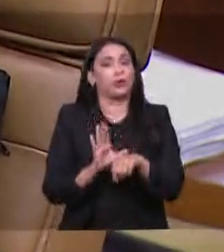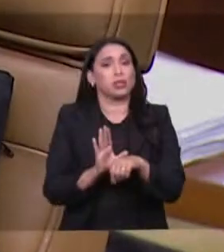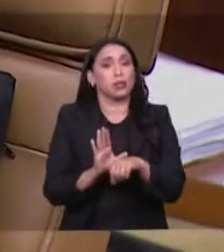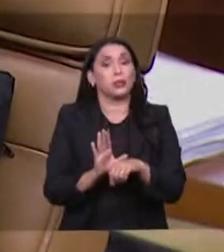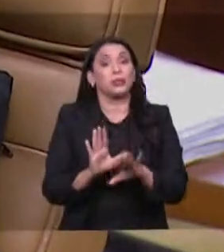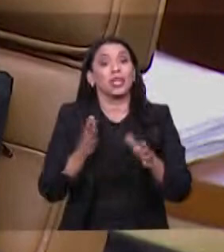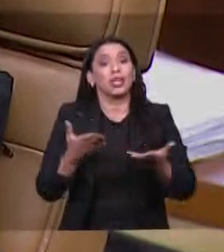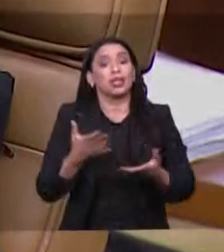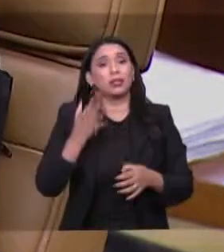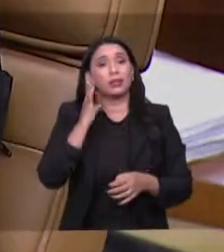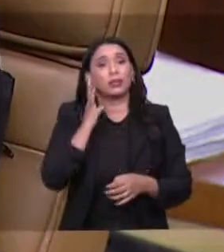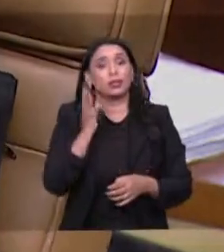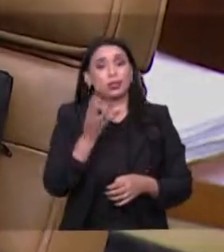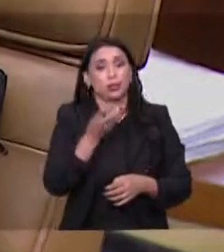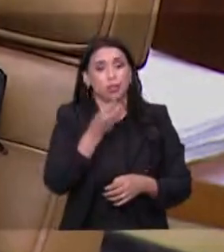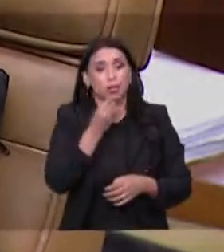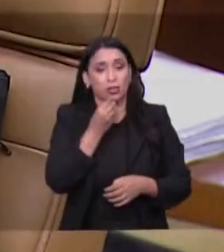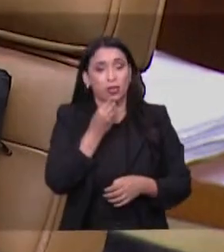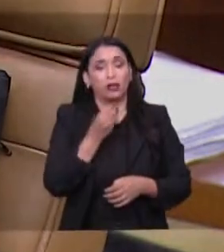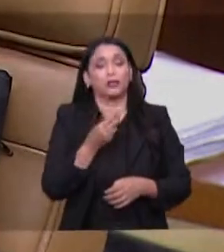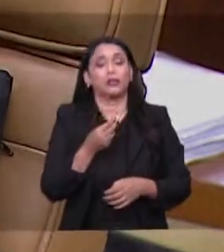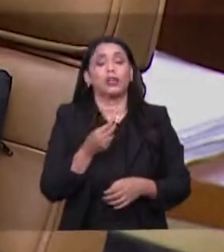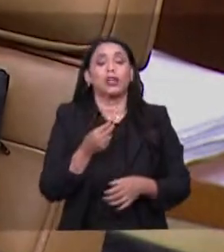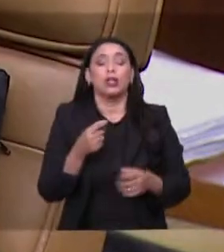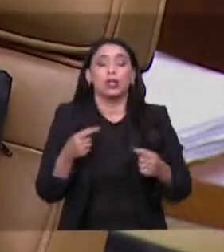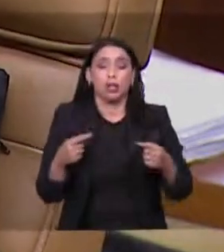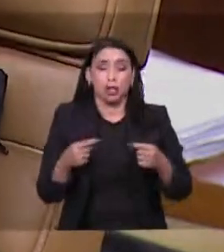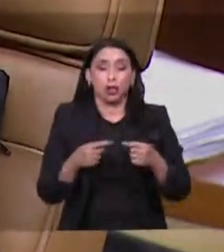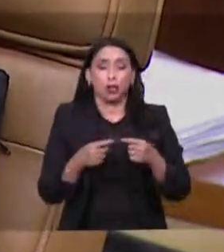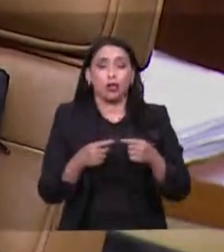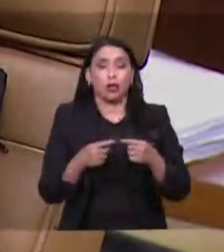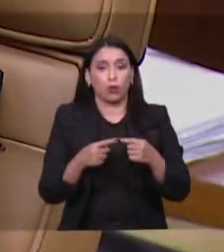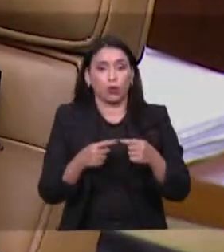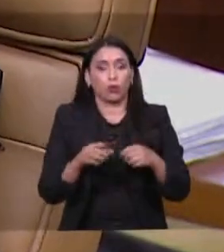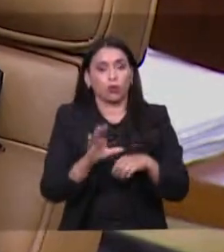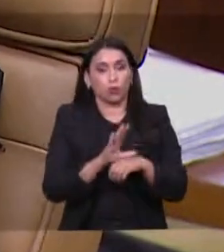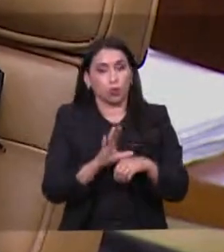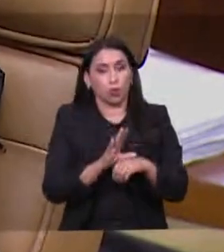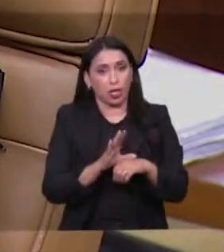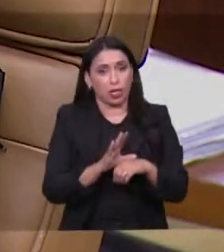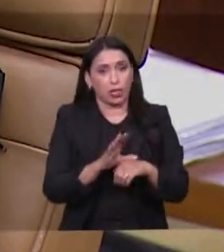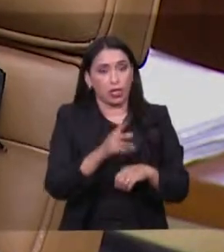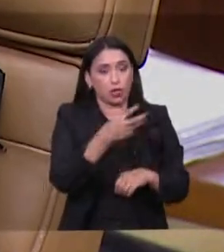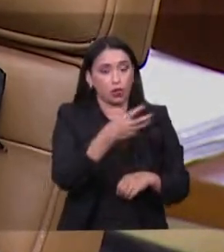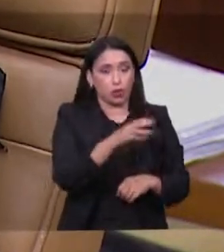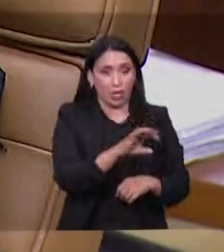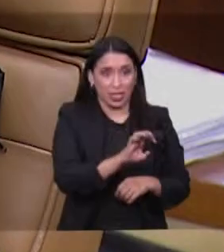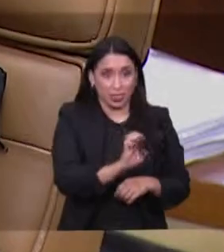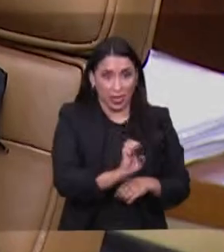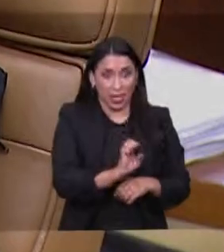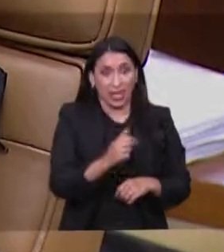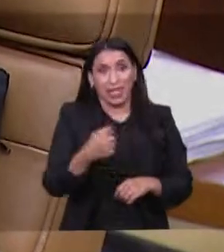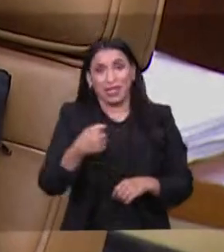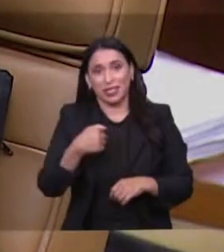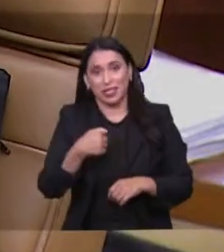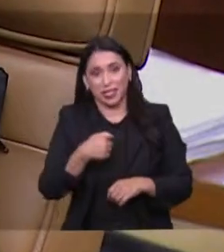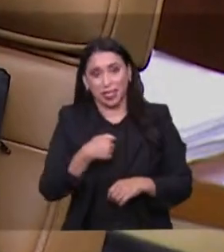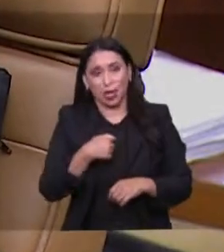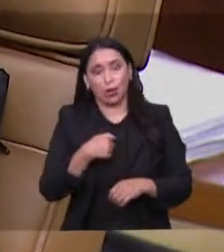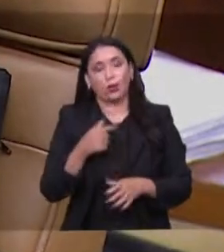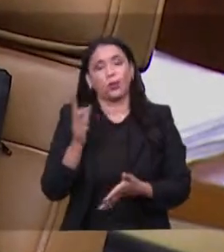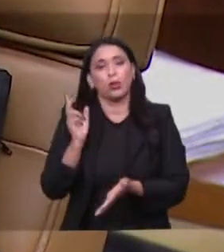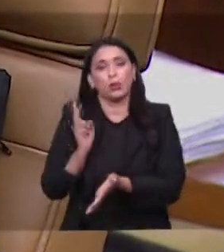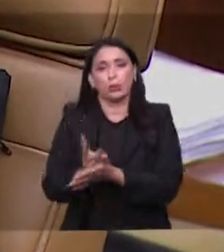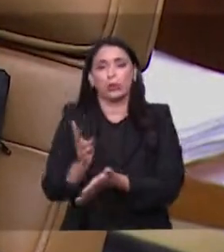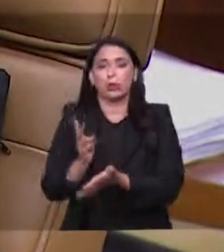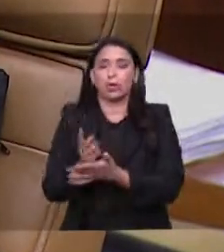Dias Toffoli declara a constitucionalidade do 3E. E, nesse aspecto, eu mantenho